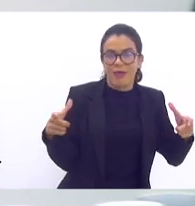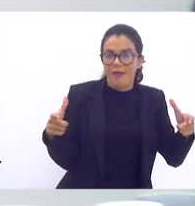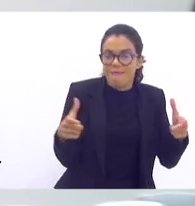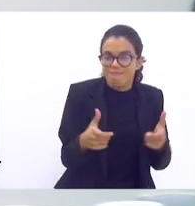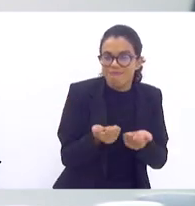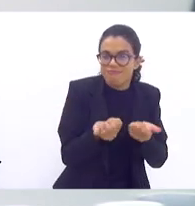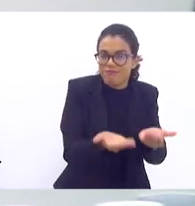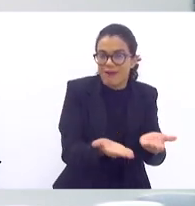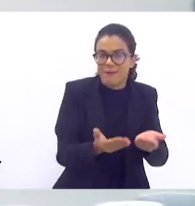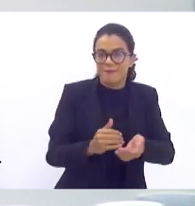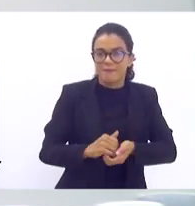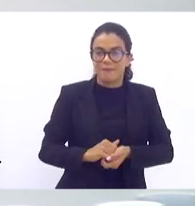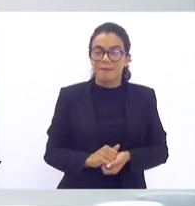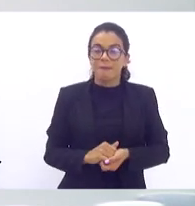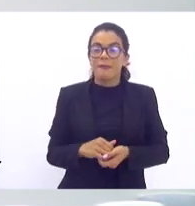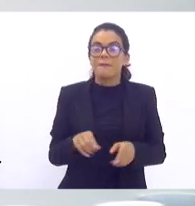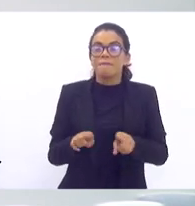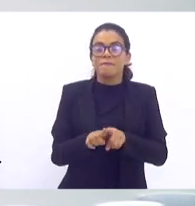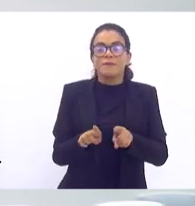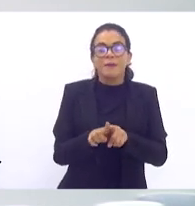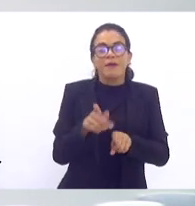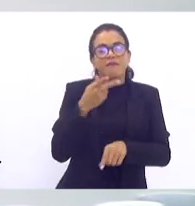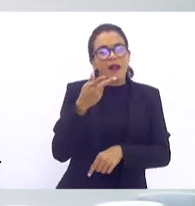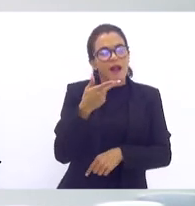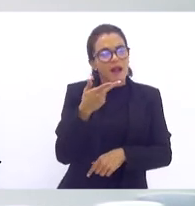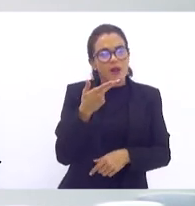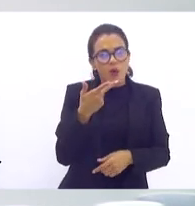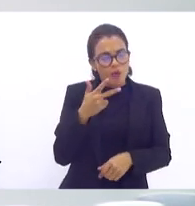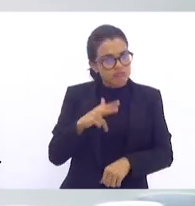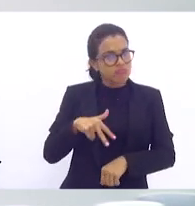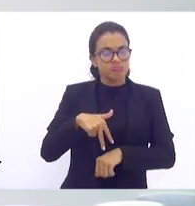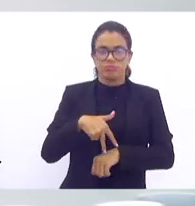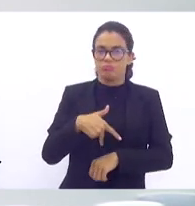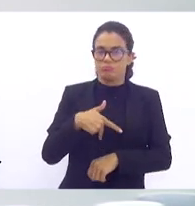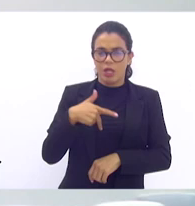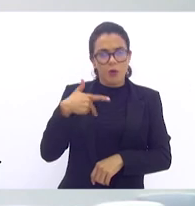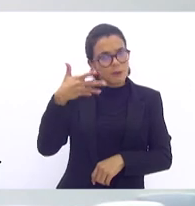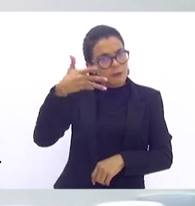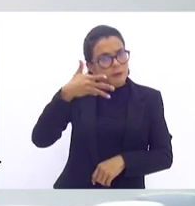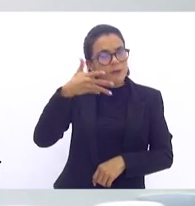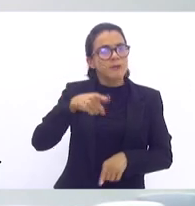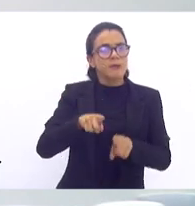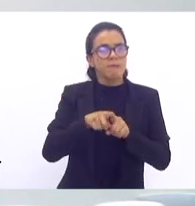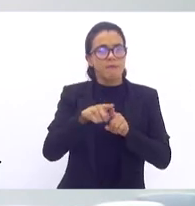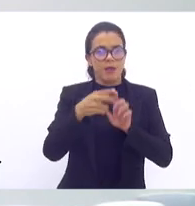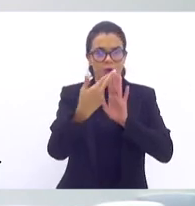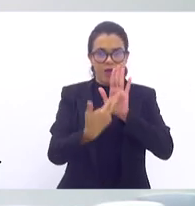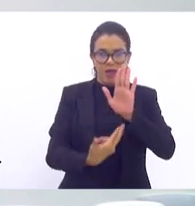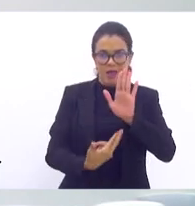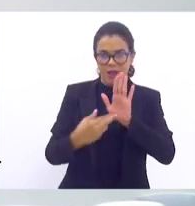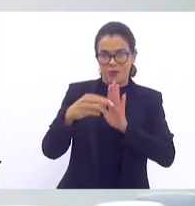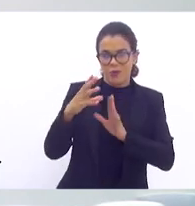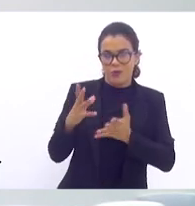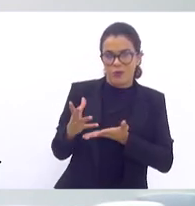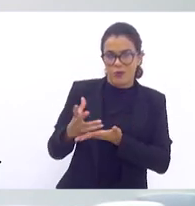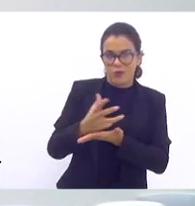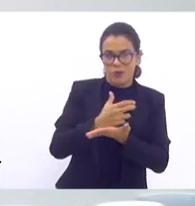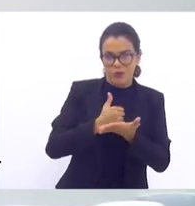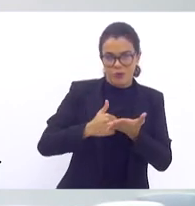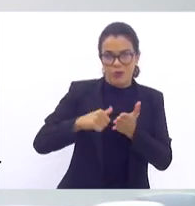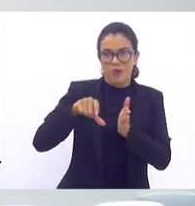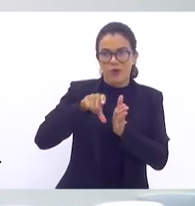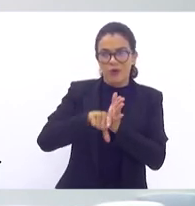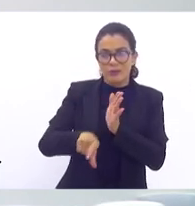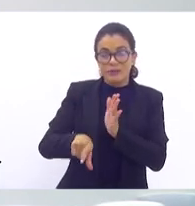deputado Danilo falou sobre essa questão de pronto eu também falei com o relator do orçamento que é do nosso partido Deputado